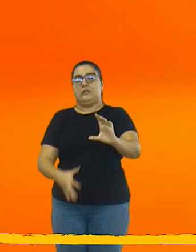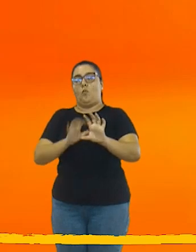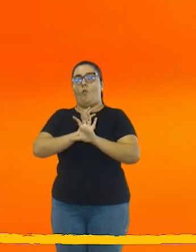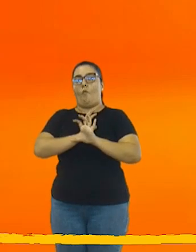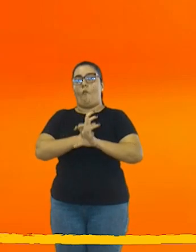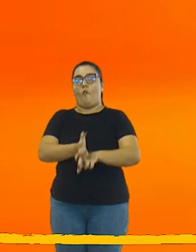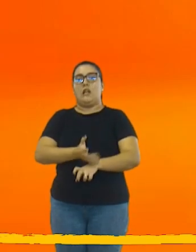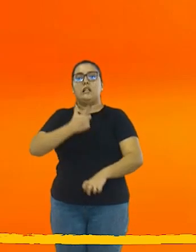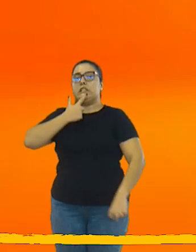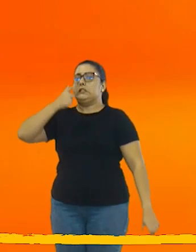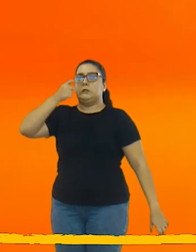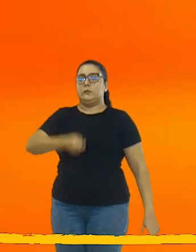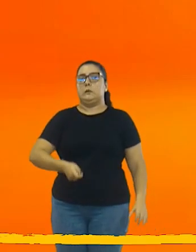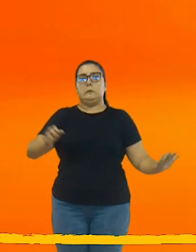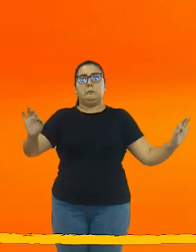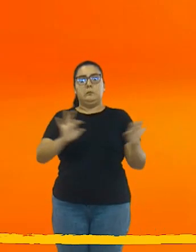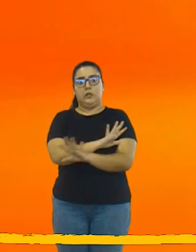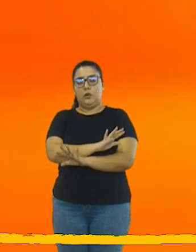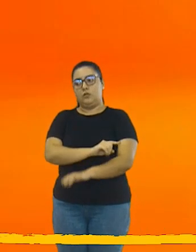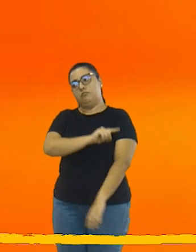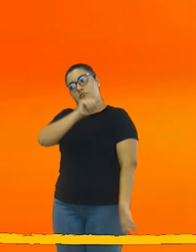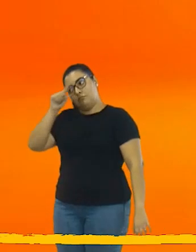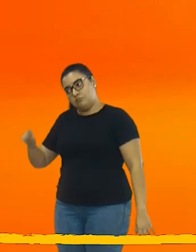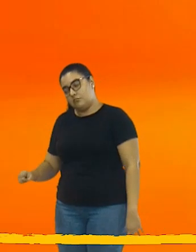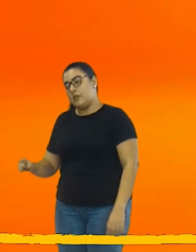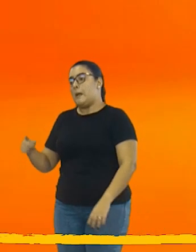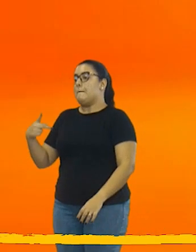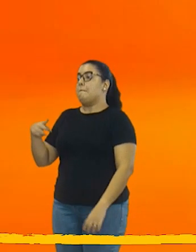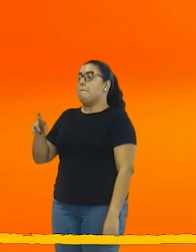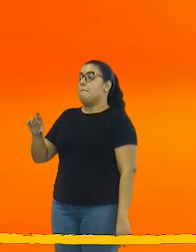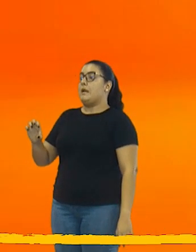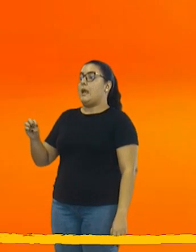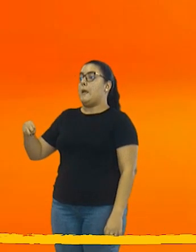determinismo. Regionalismo pré-modernista,